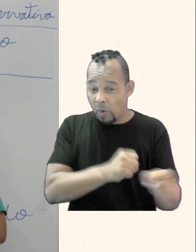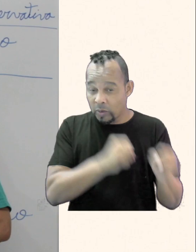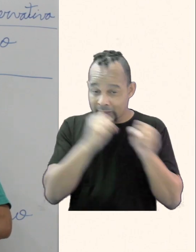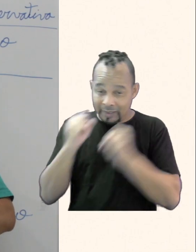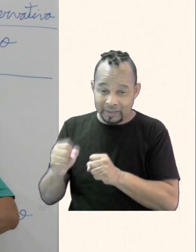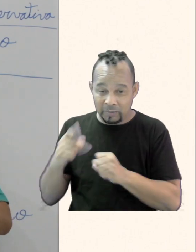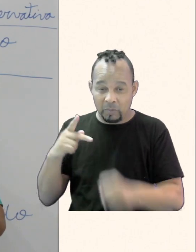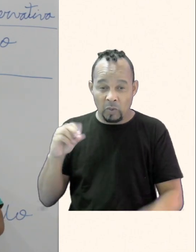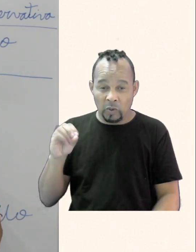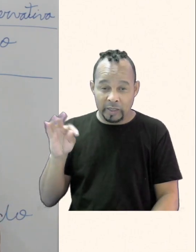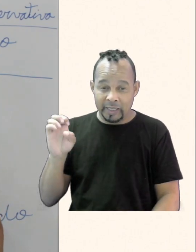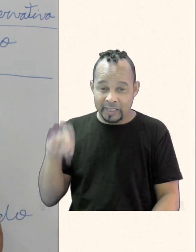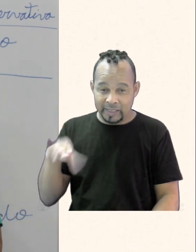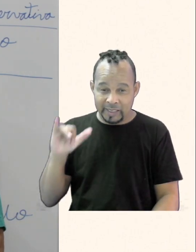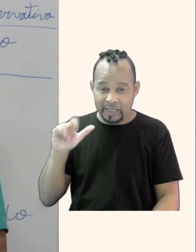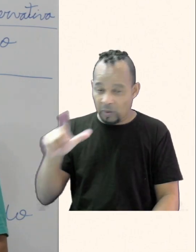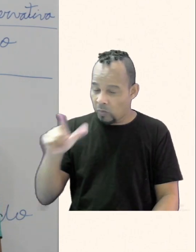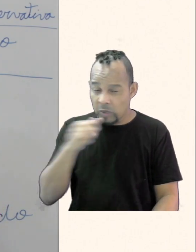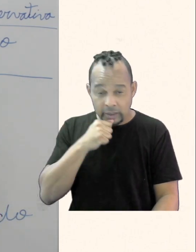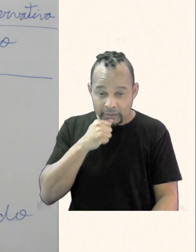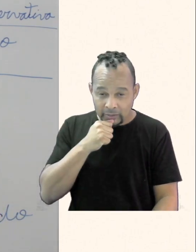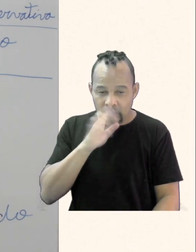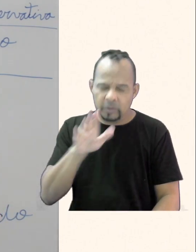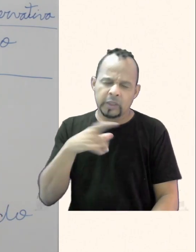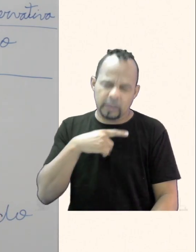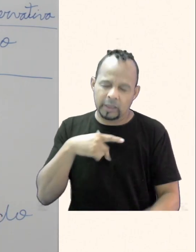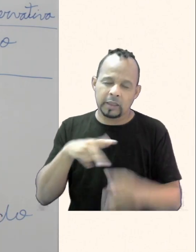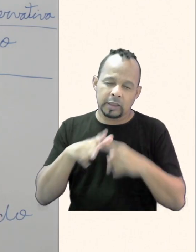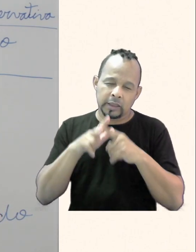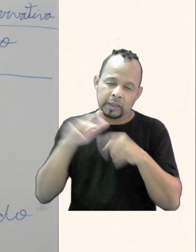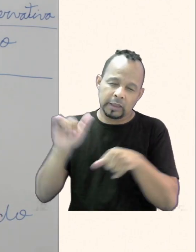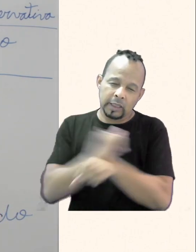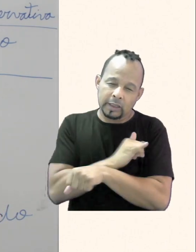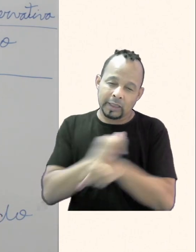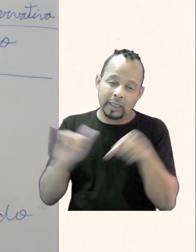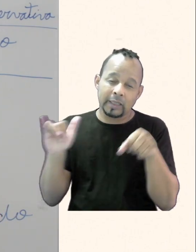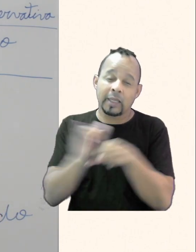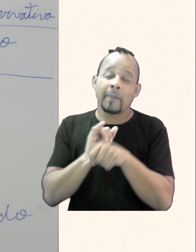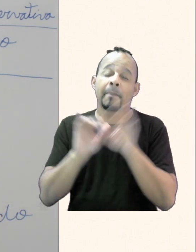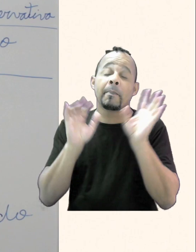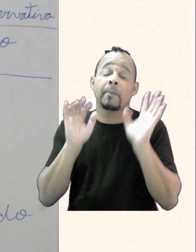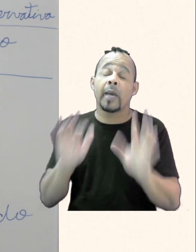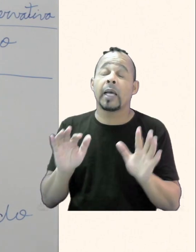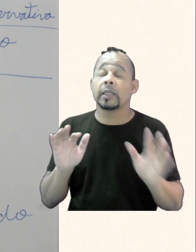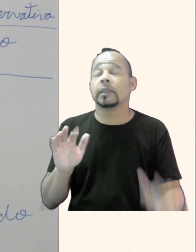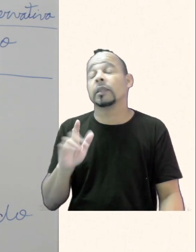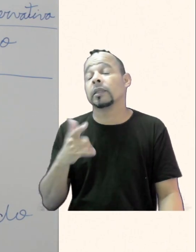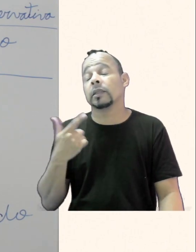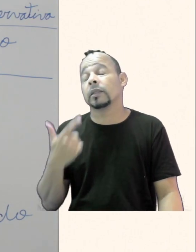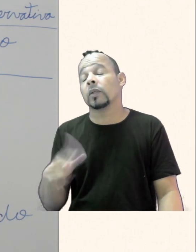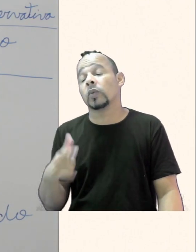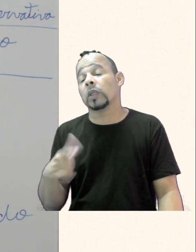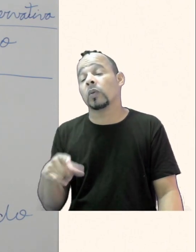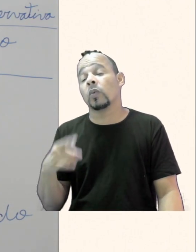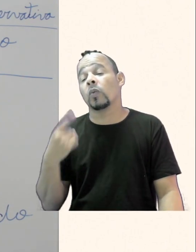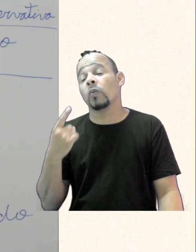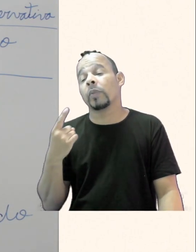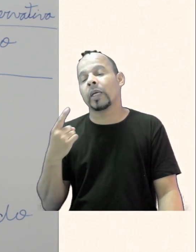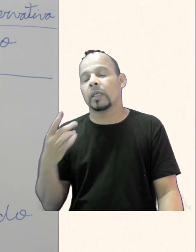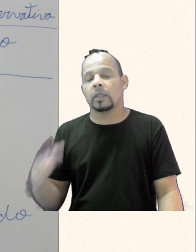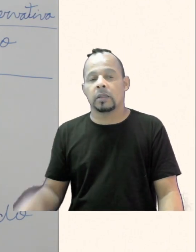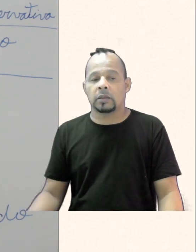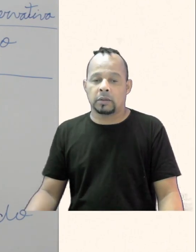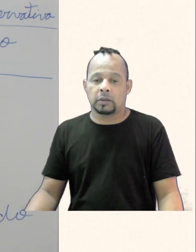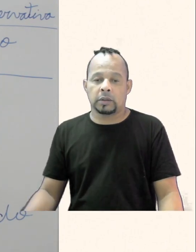técnicas, tá? Tem técnicas para encontrar o potencial, mas não tem uma técnica assim, pelo menos não que eu me lembro, direta